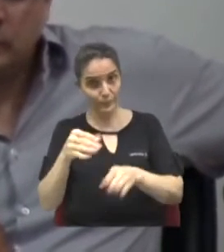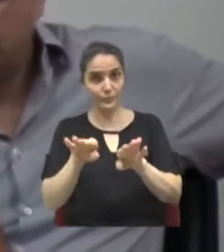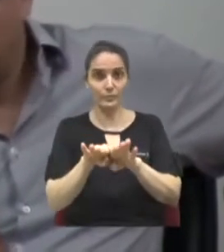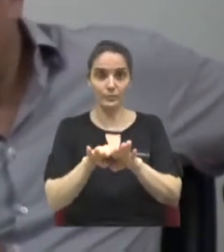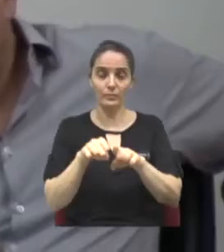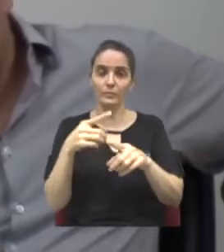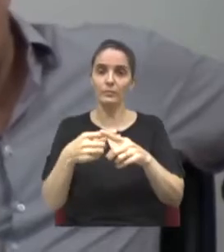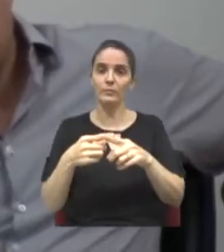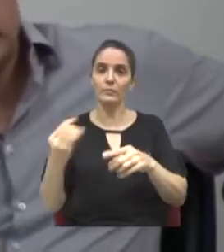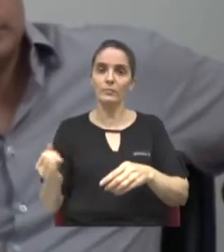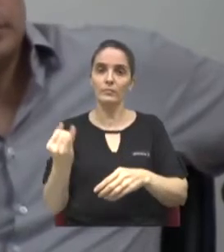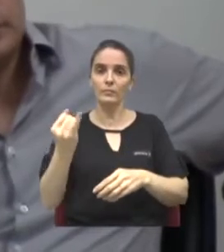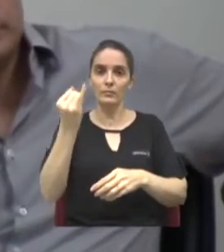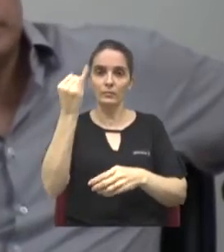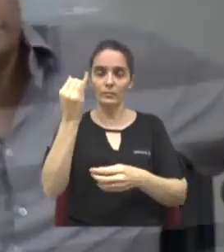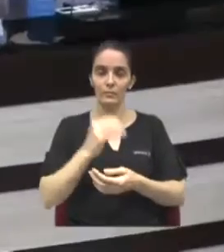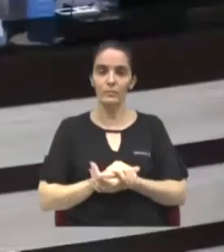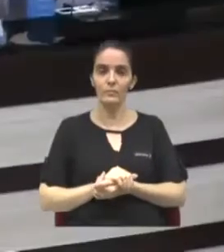à importância.